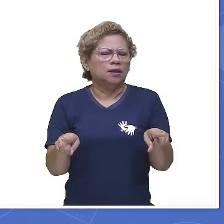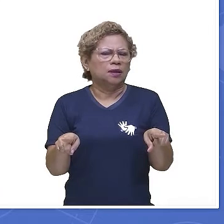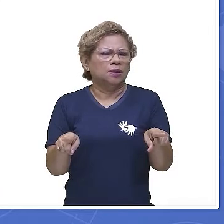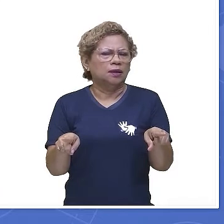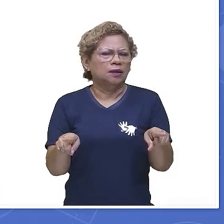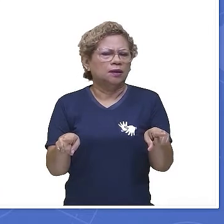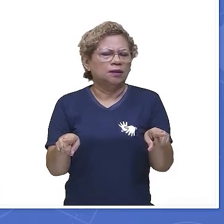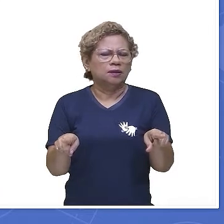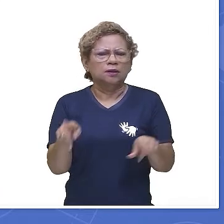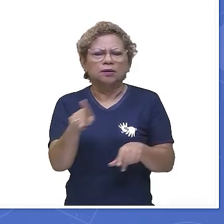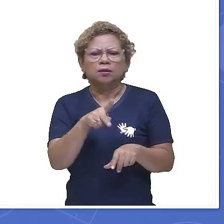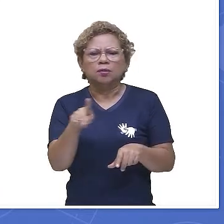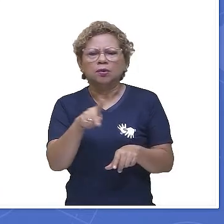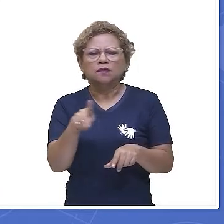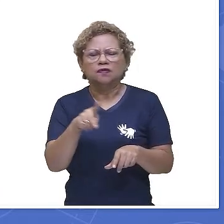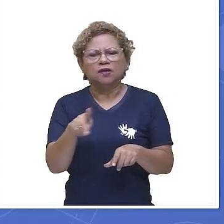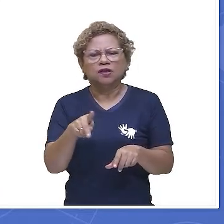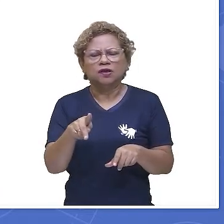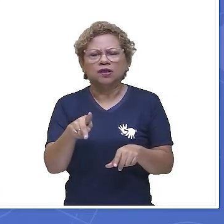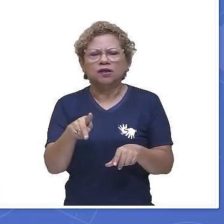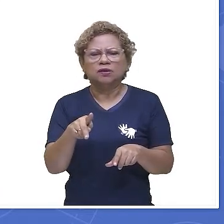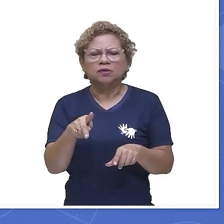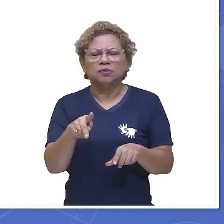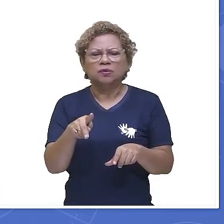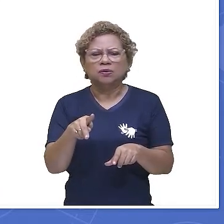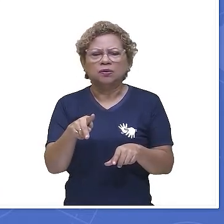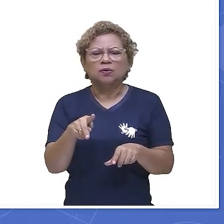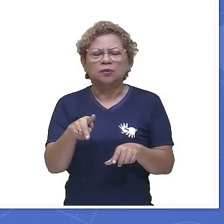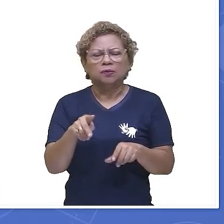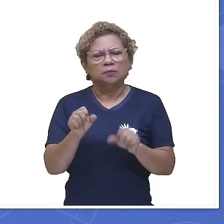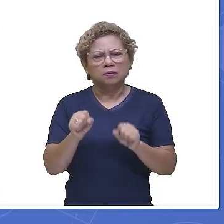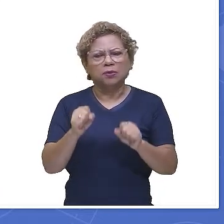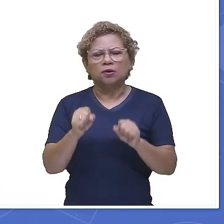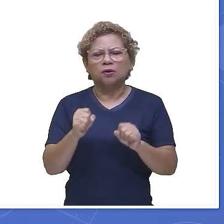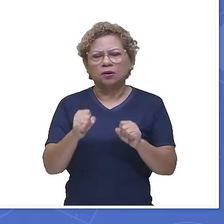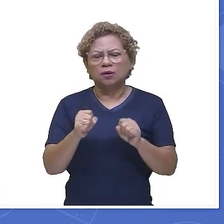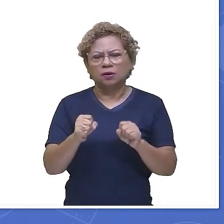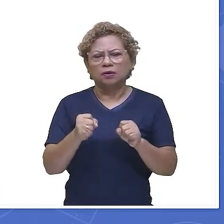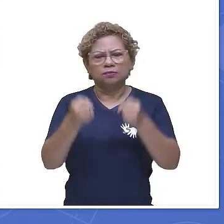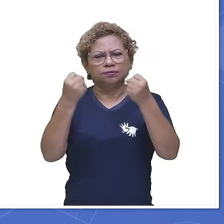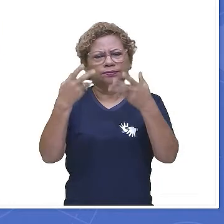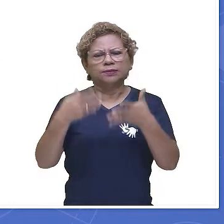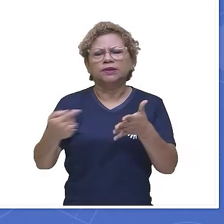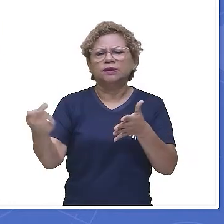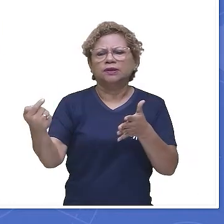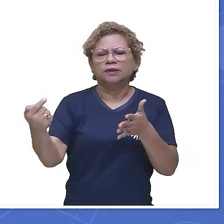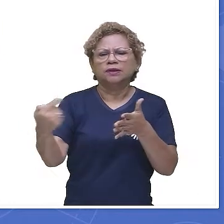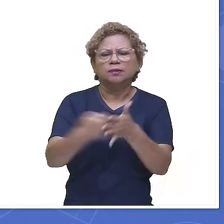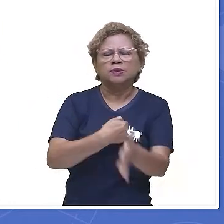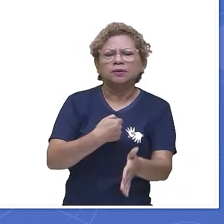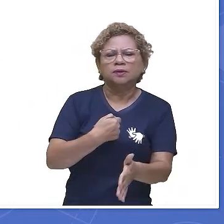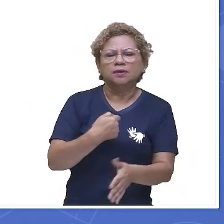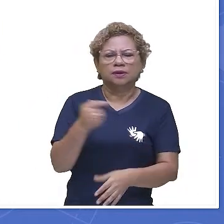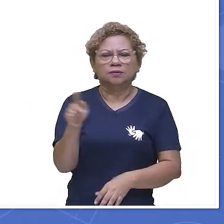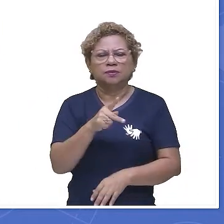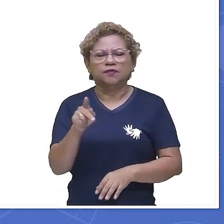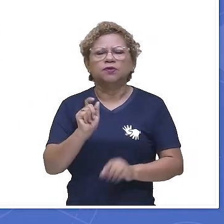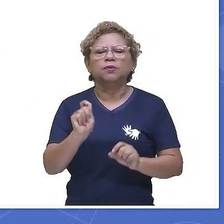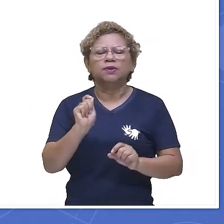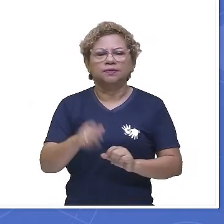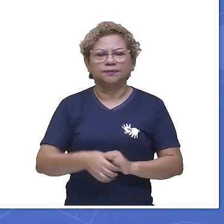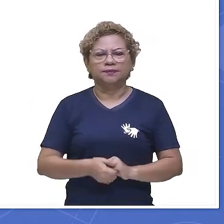está fazendo uma pergunta para nós. Então vamos aqui saber o que está sendo perguntado para a gente.